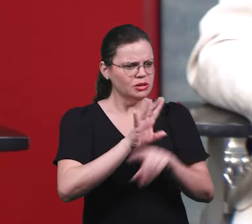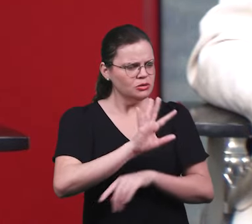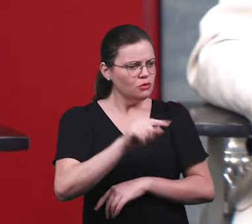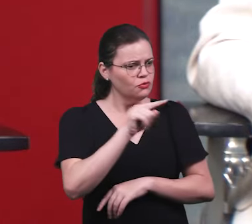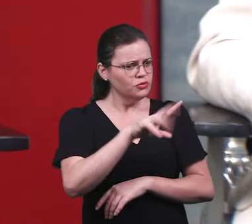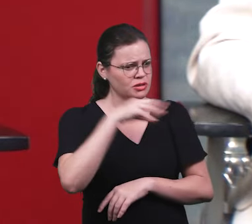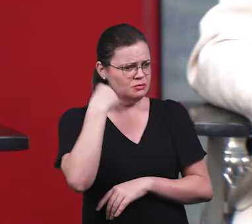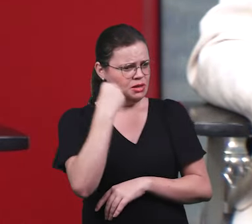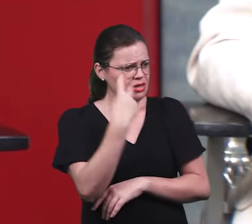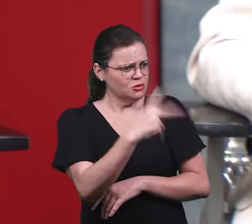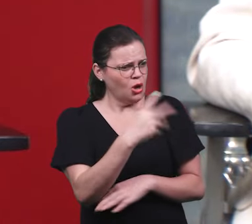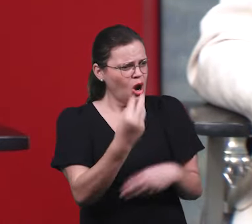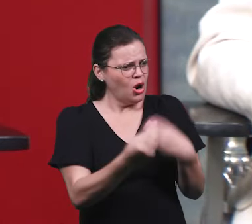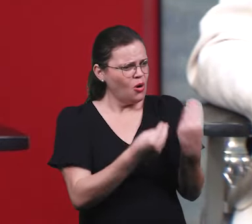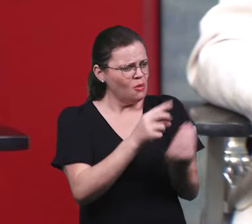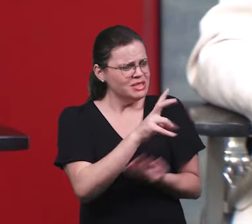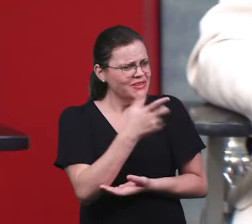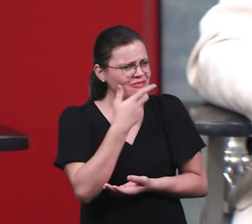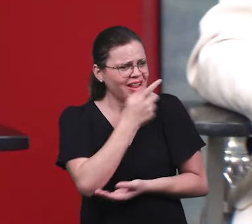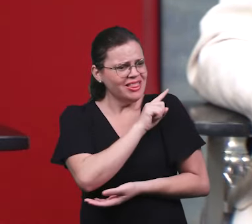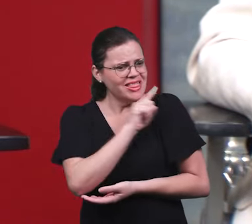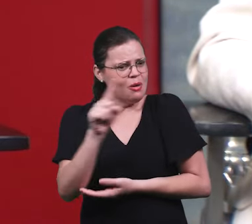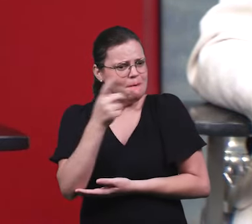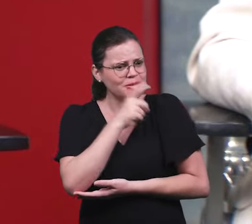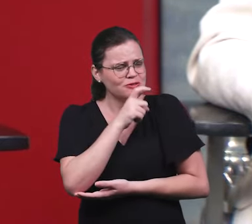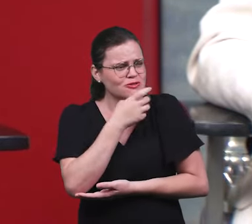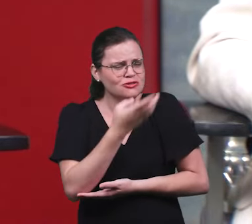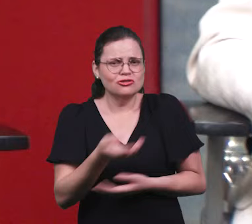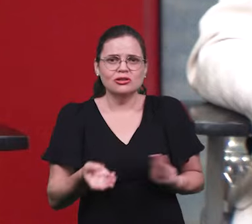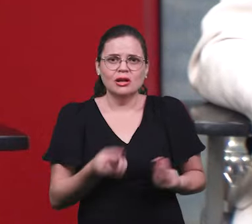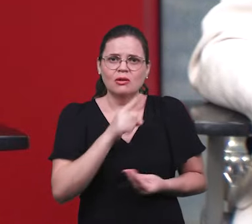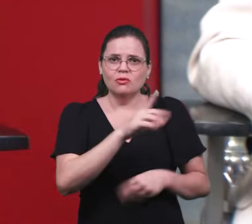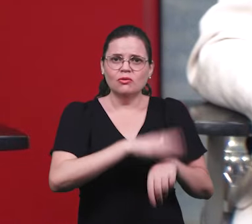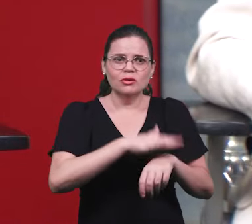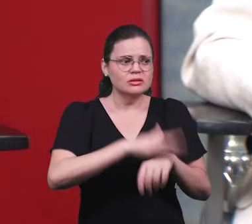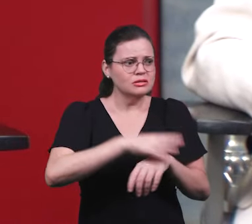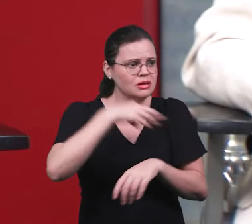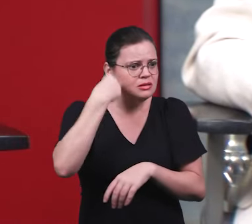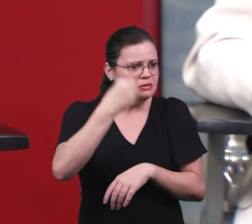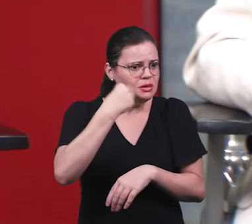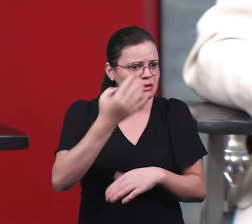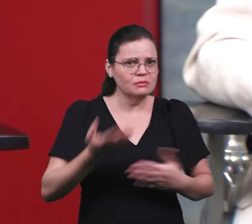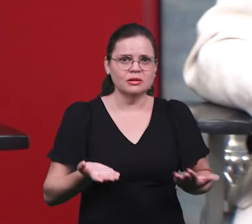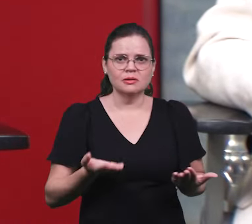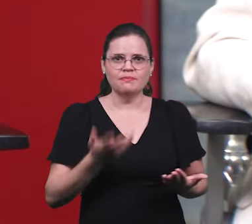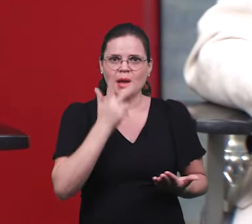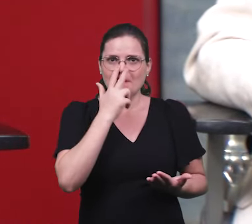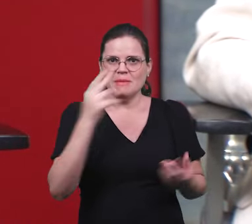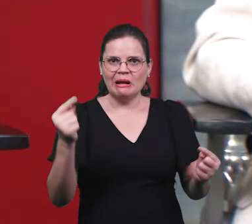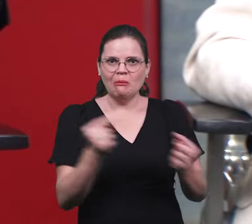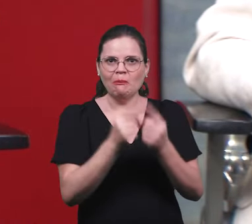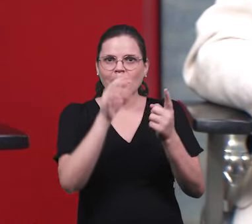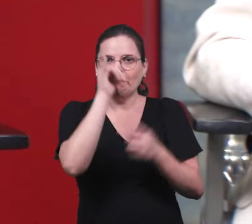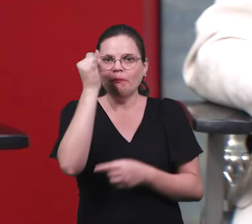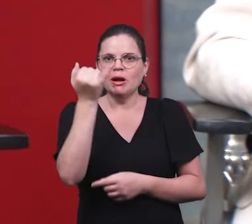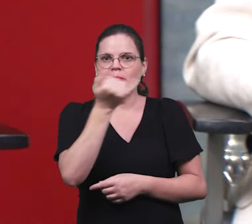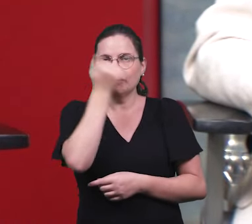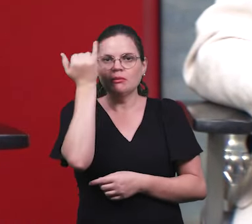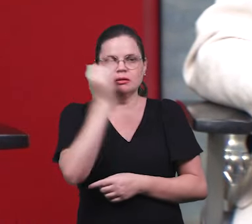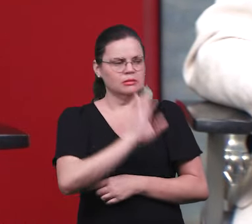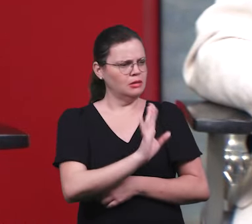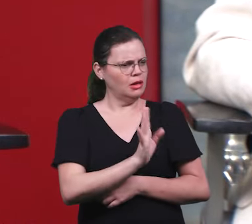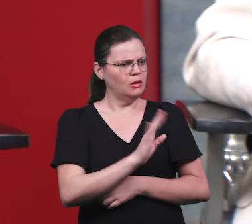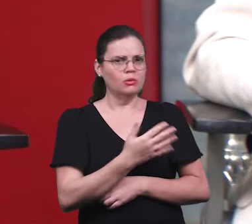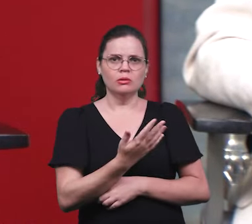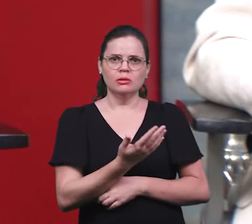é uma experiência que você teve com Deus, que não pode ser, você não pode me dizer que foi coincidência, Deus te respondeu o que ele te